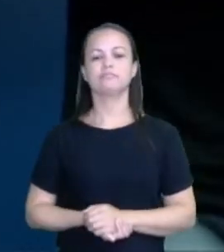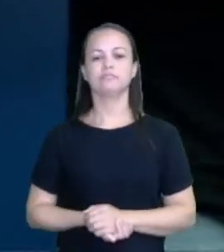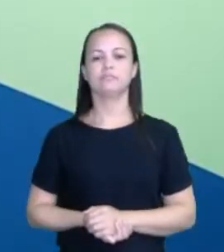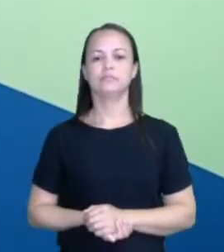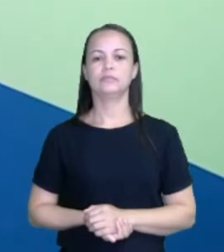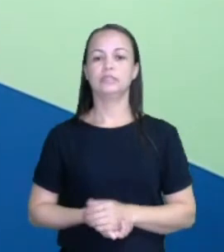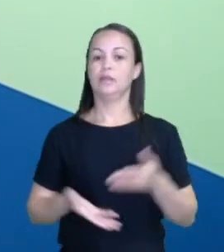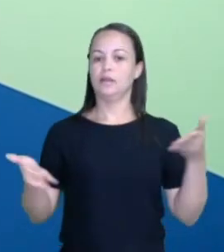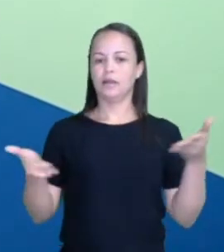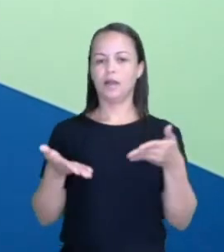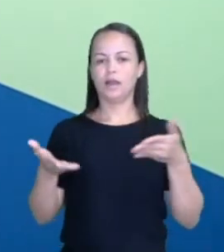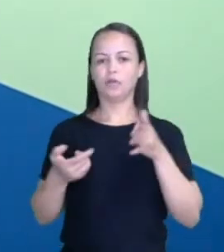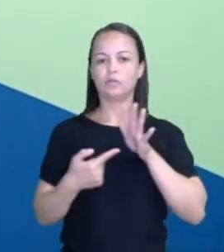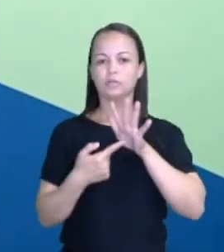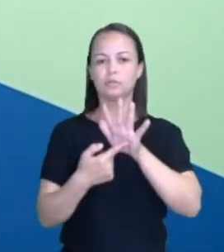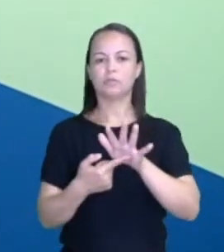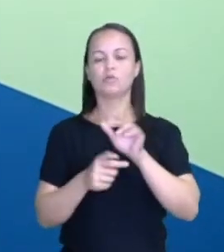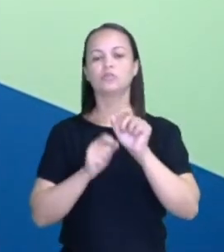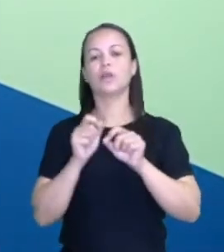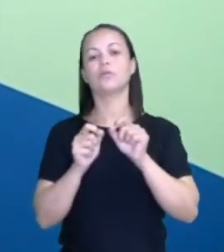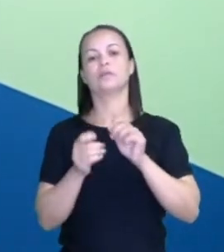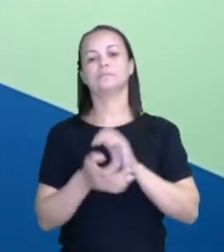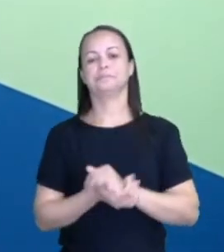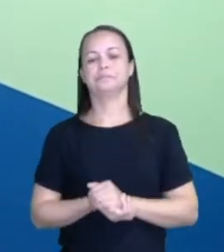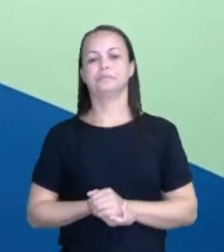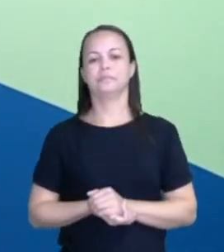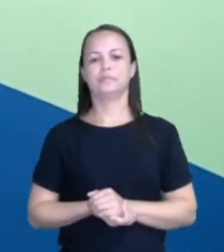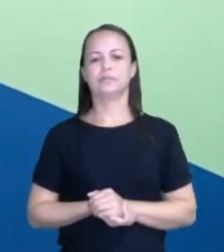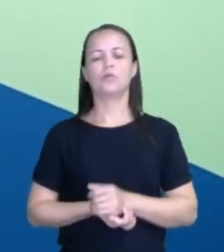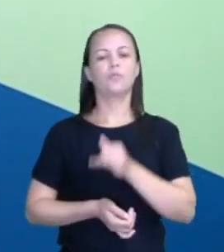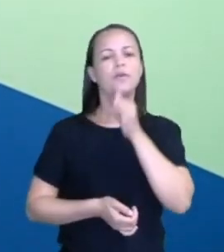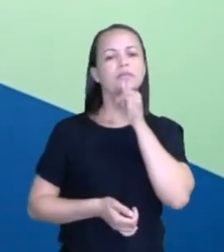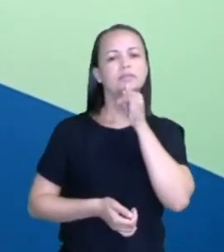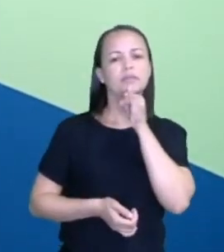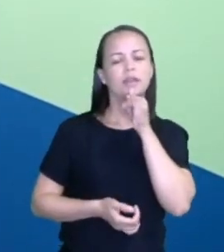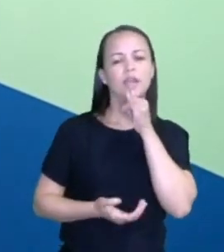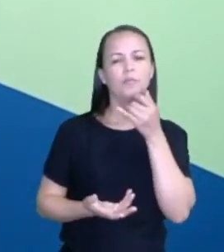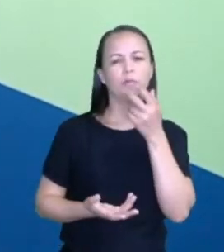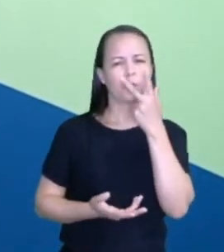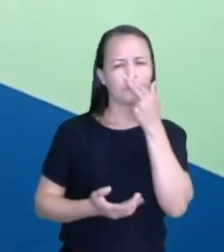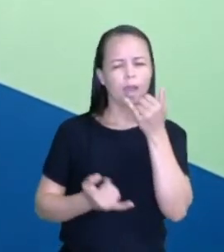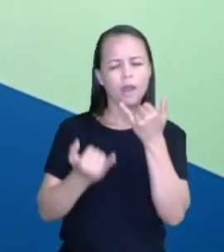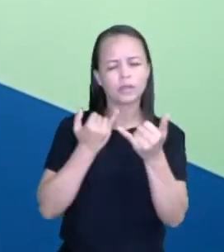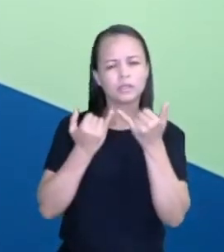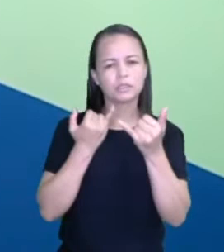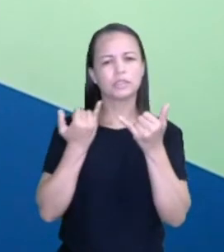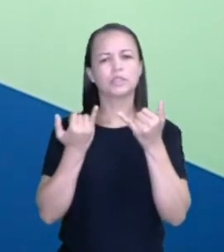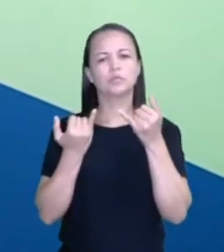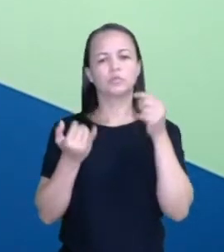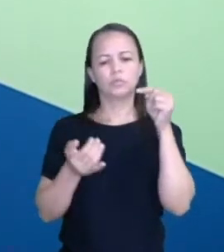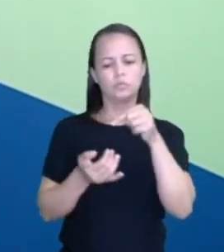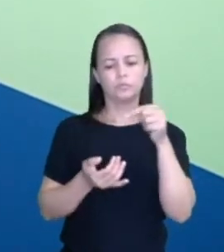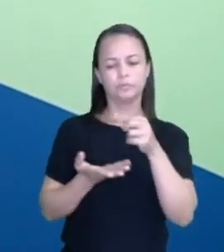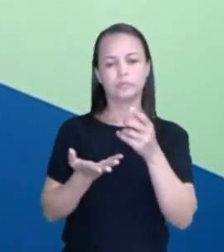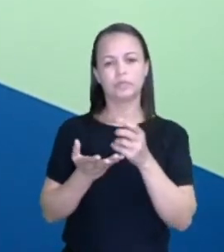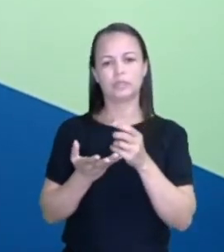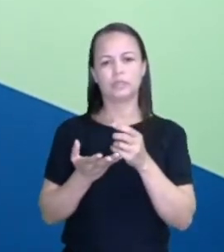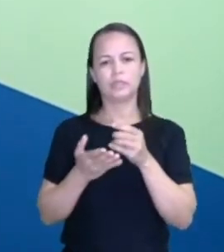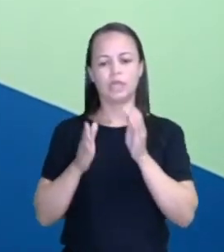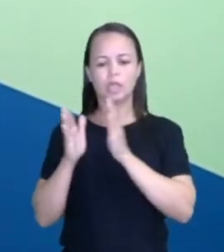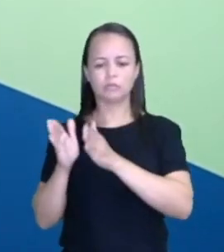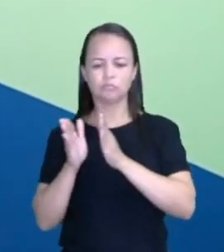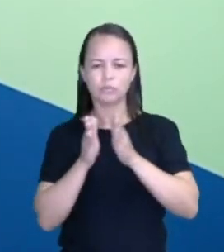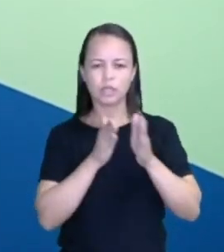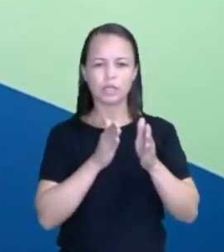para fazer agora é justamente um exemplo muito parecido com esse, seguindo a mesma